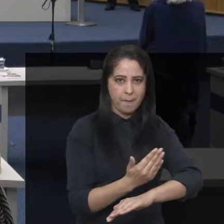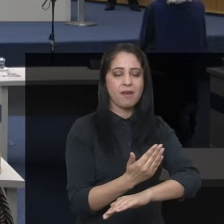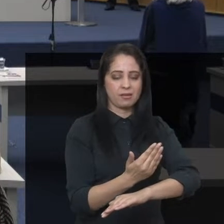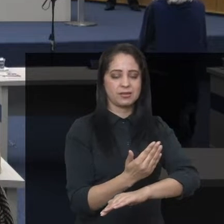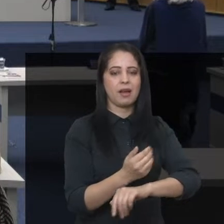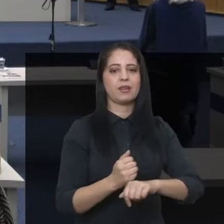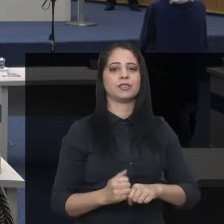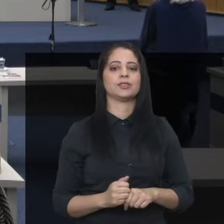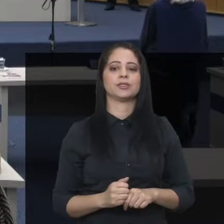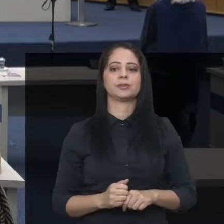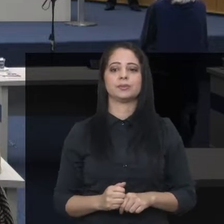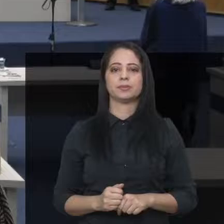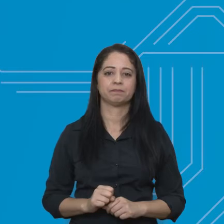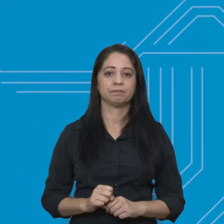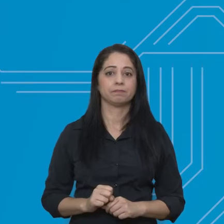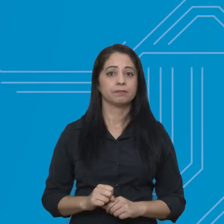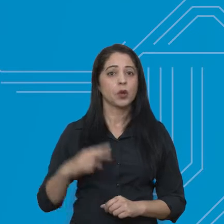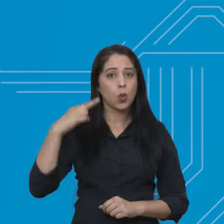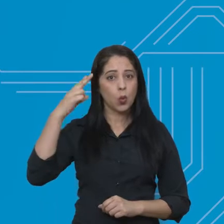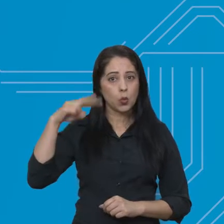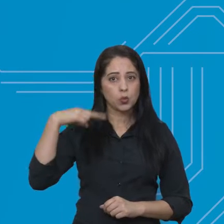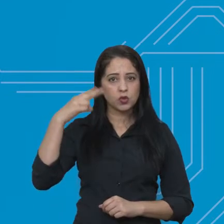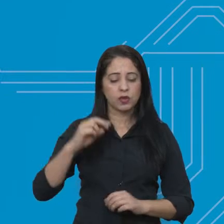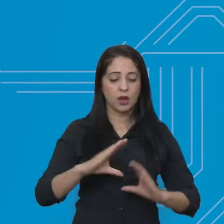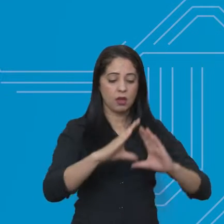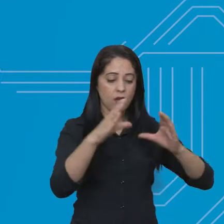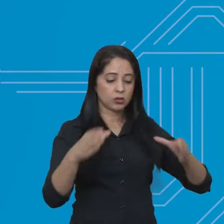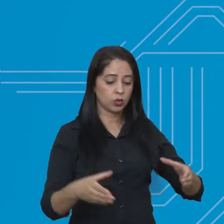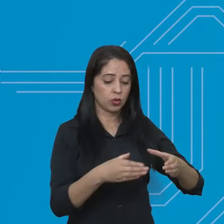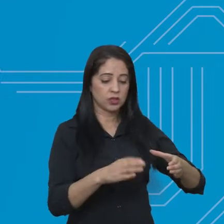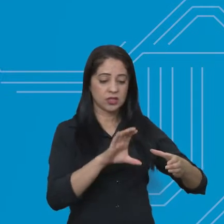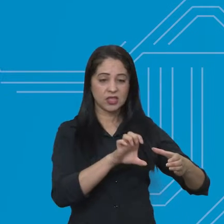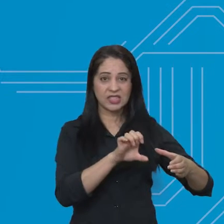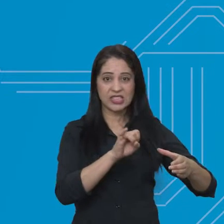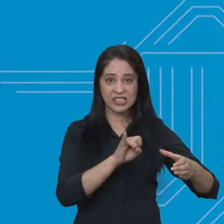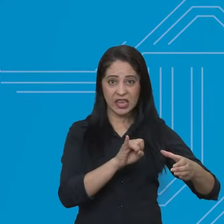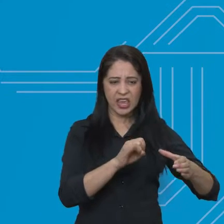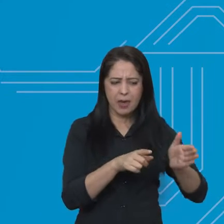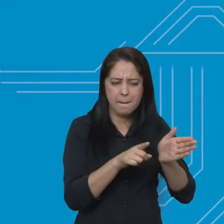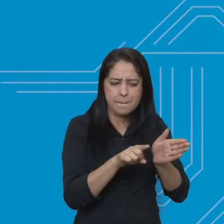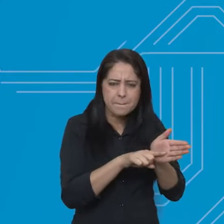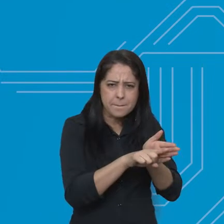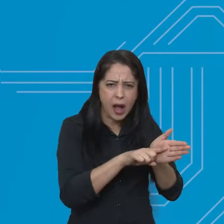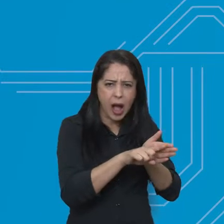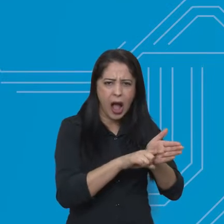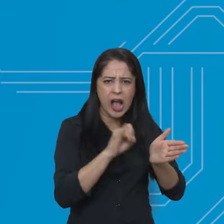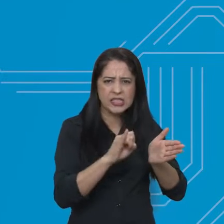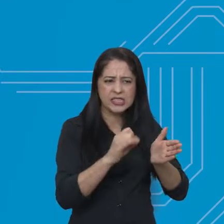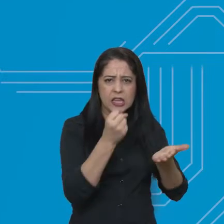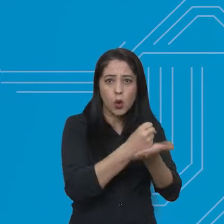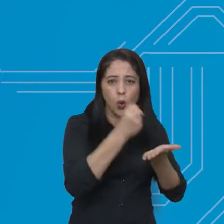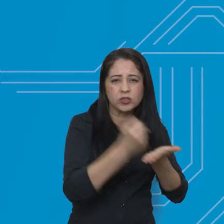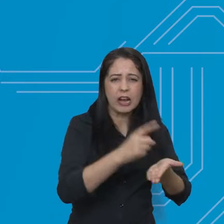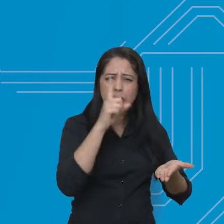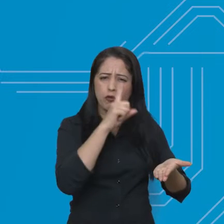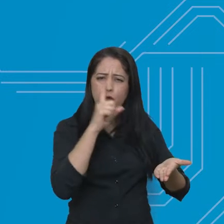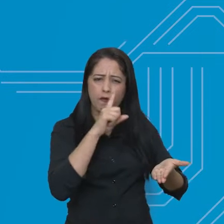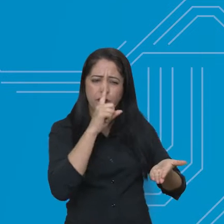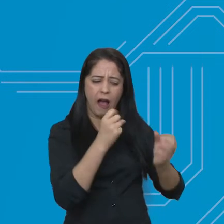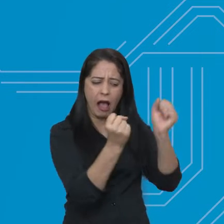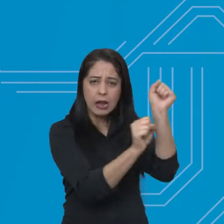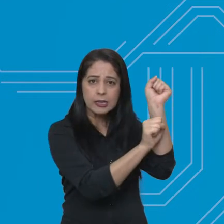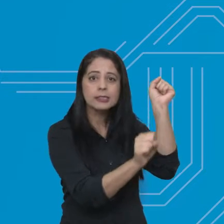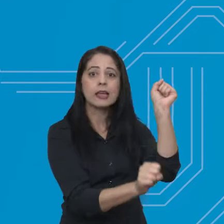a moradores falecidos. Os vereadores que compõem a CI da Sabesp, que investiga possíveis falhas no contrato de